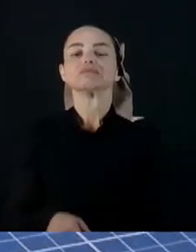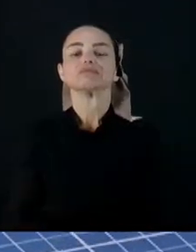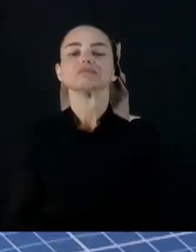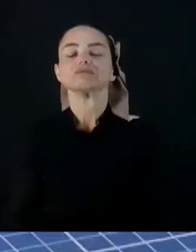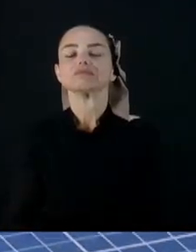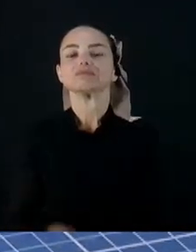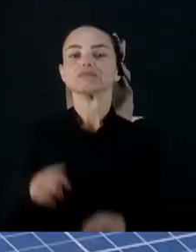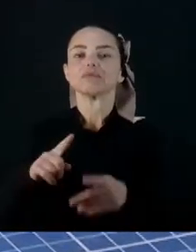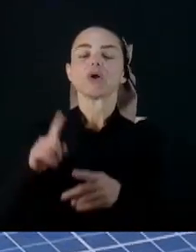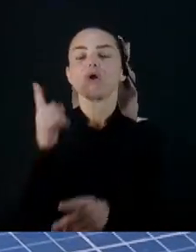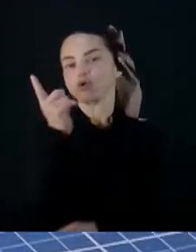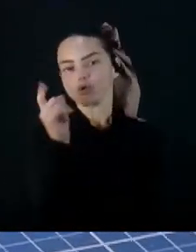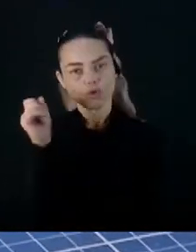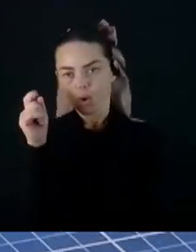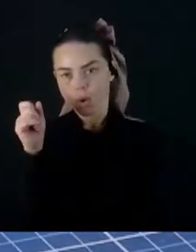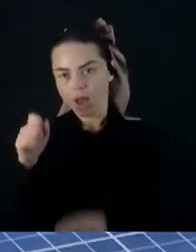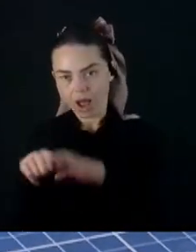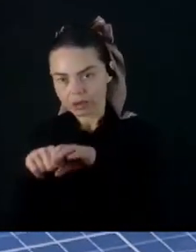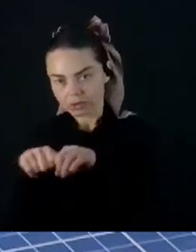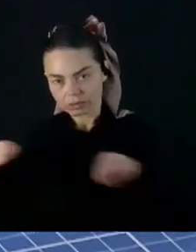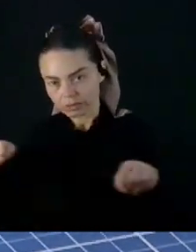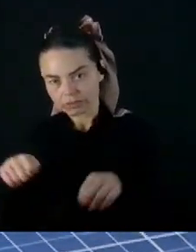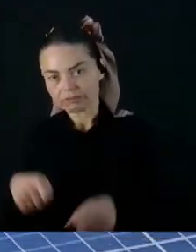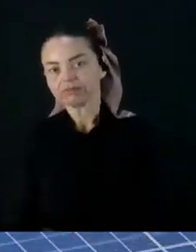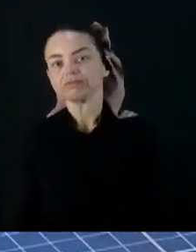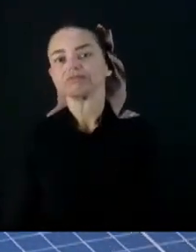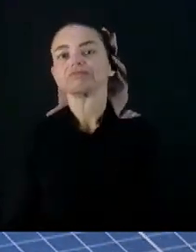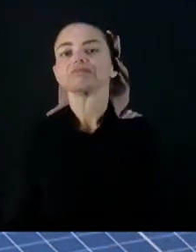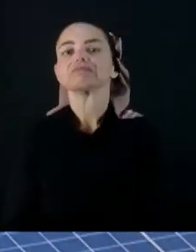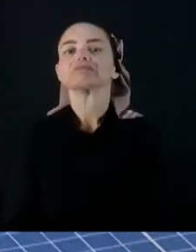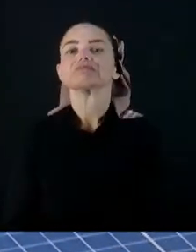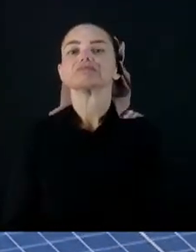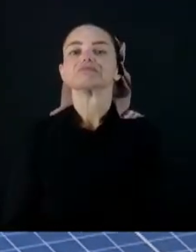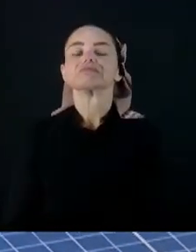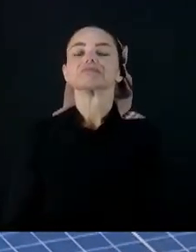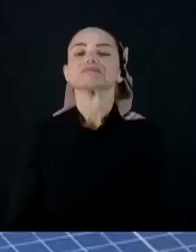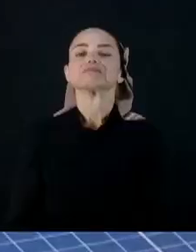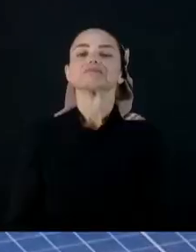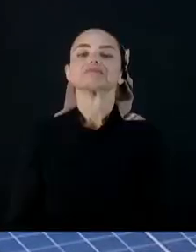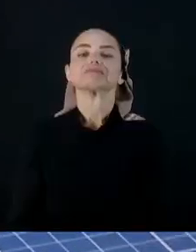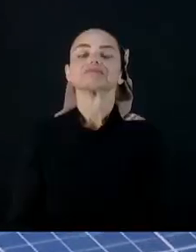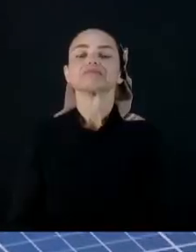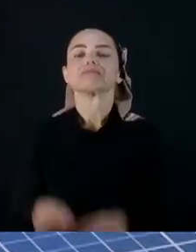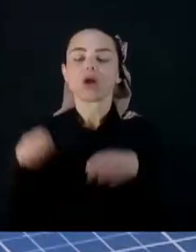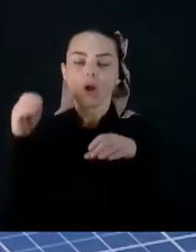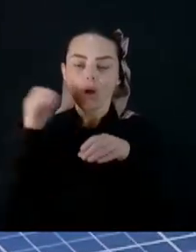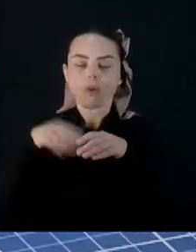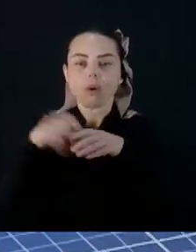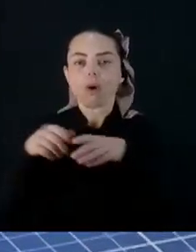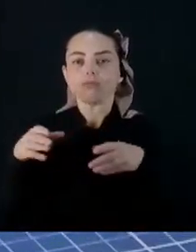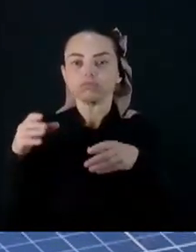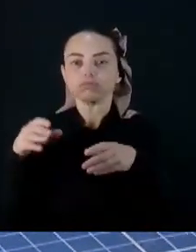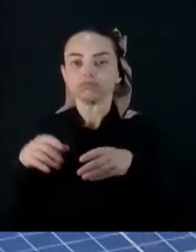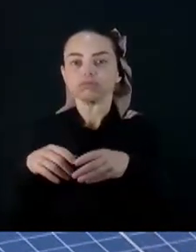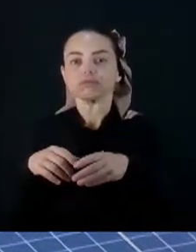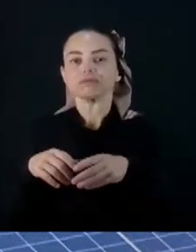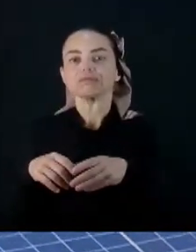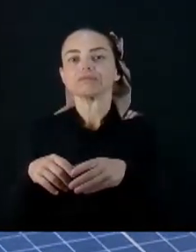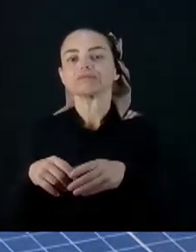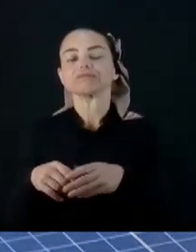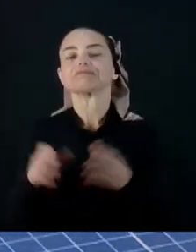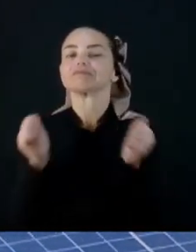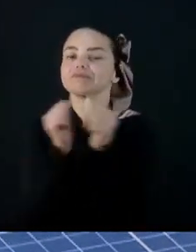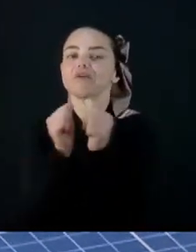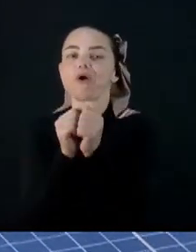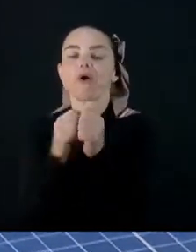legal. necessairezinha aqui. É uma necessaire, gente. É verdade, uma mini É uma necessaire. mini necessaire. E é o que eu falei, dá pra gente usar de conjuntinho aqui com a bolsa, já usa os